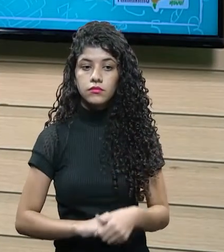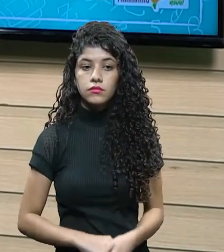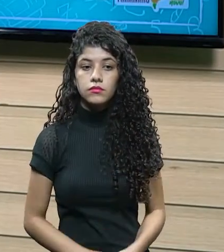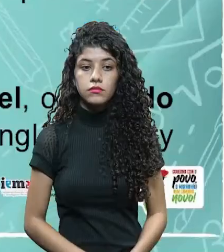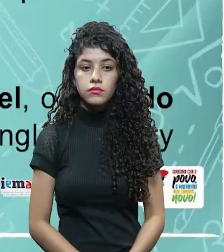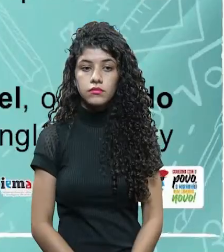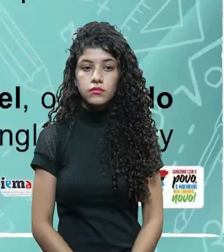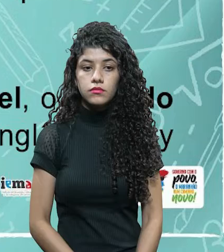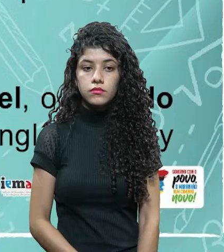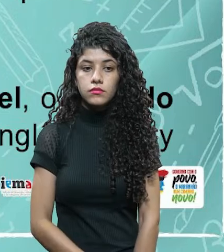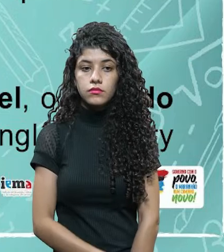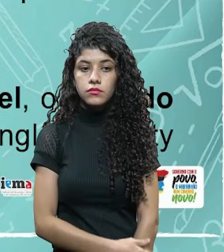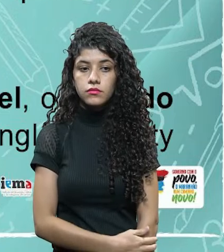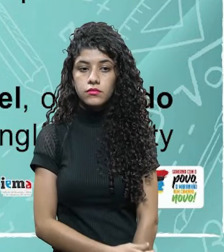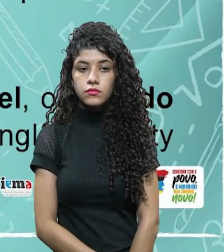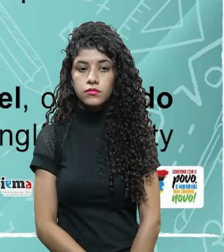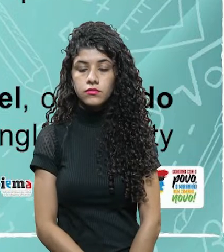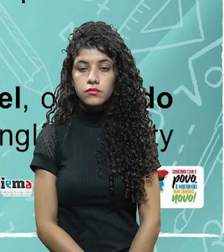empresa.